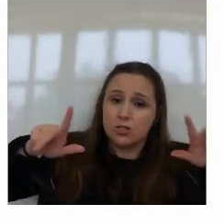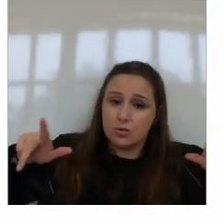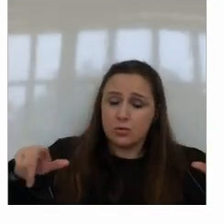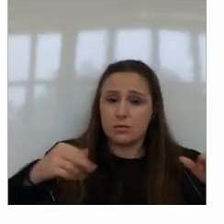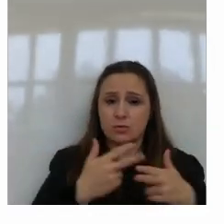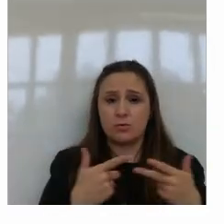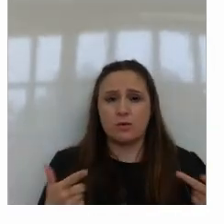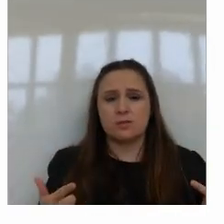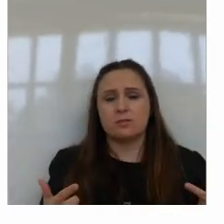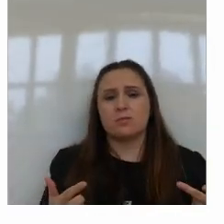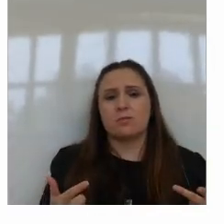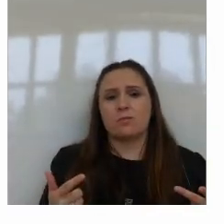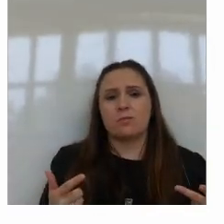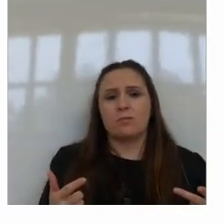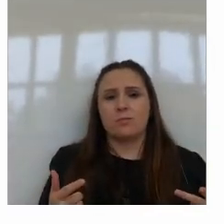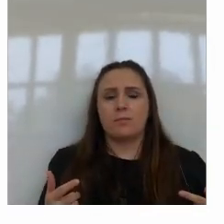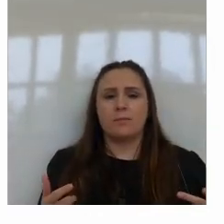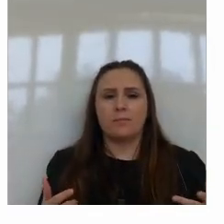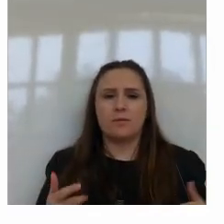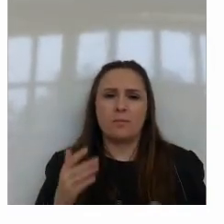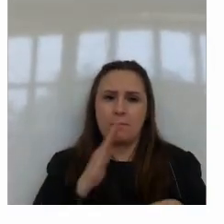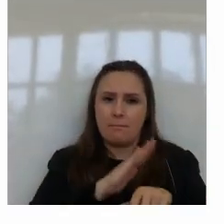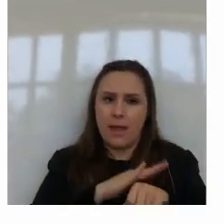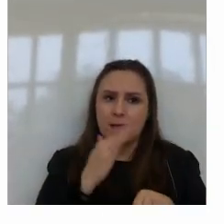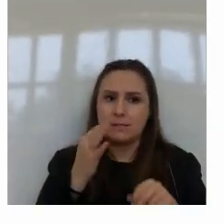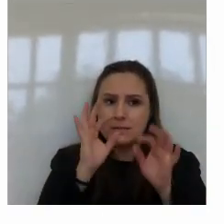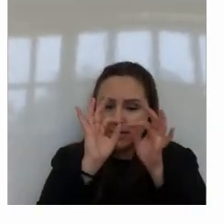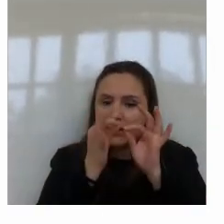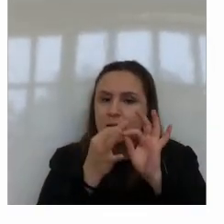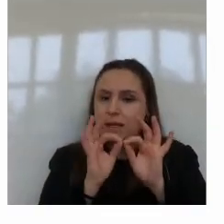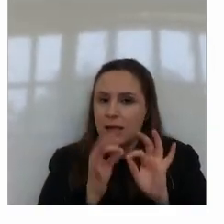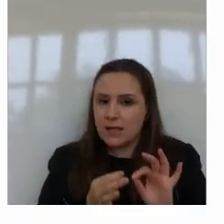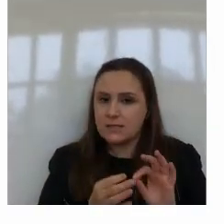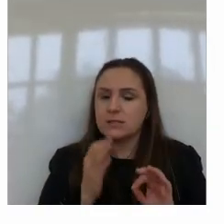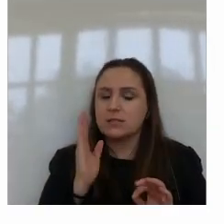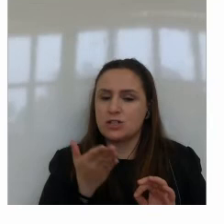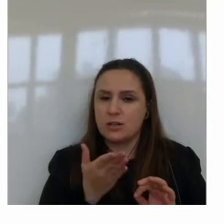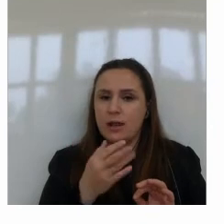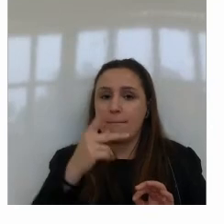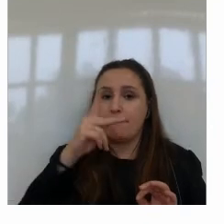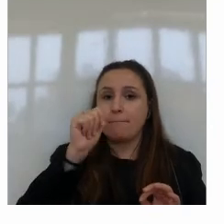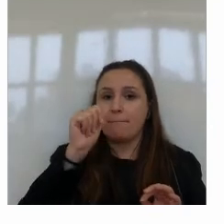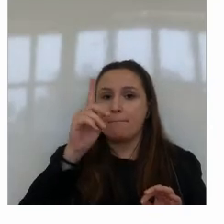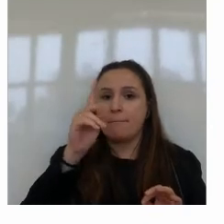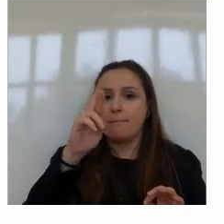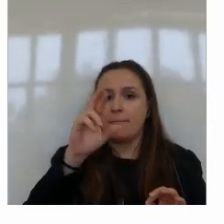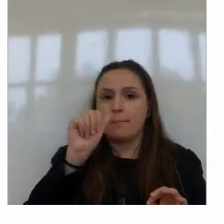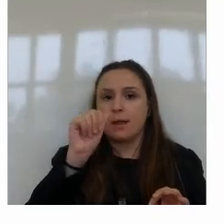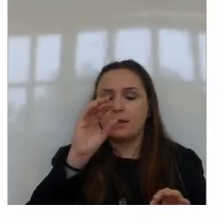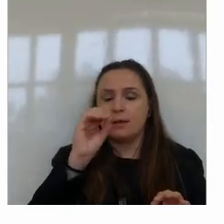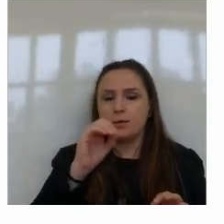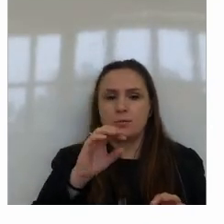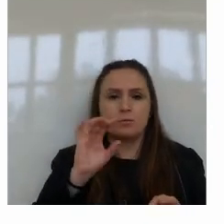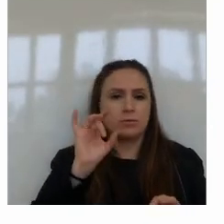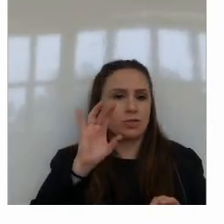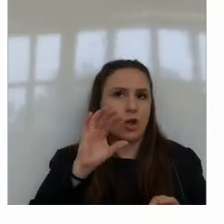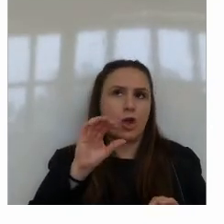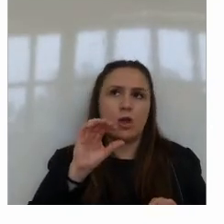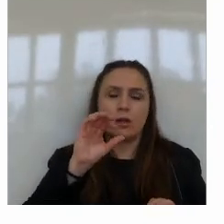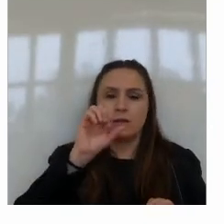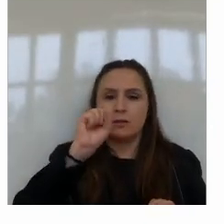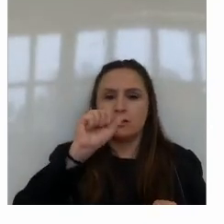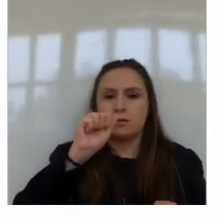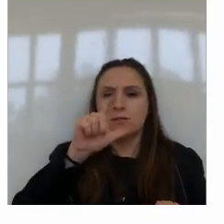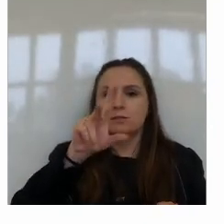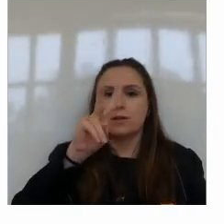as suas configurações. O resto das configurações são configurações um pouco mais refinadas e já vem preenchimento padrão. Então,